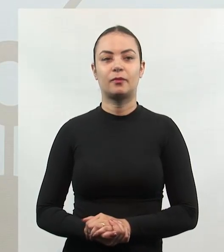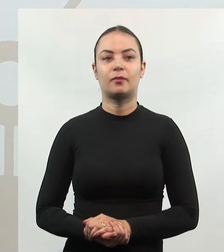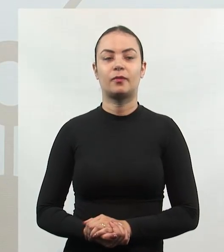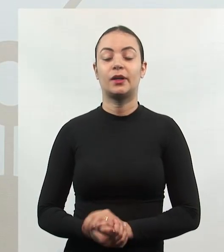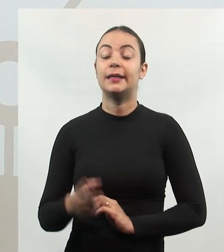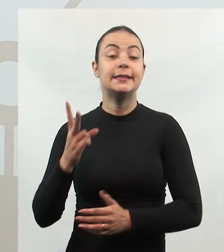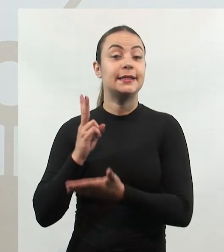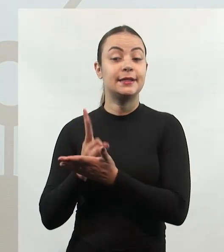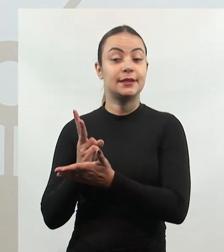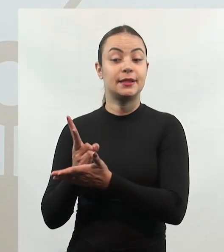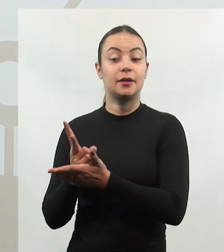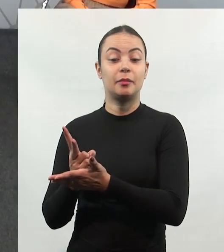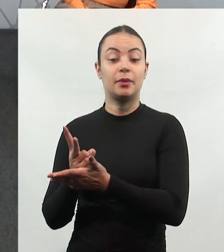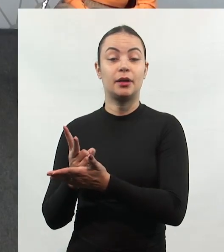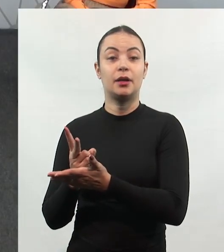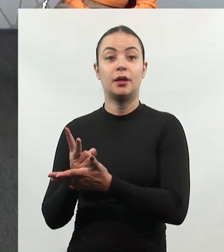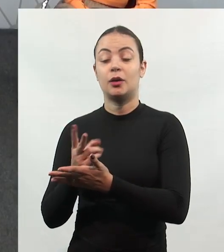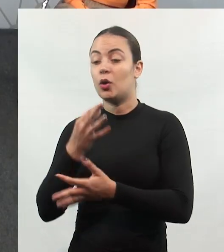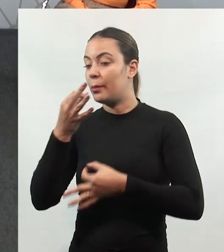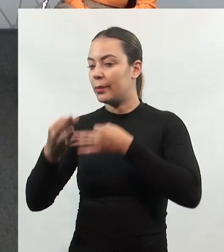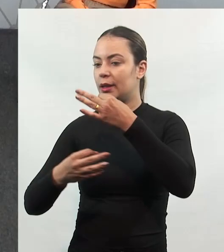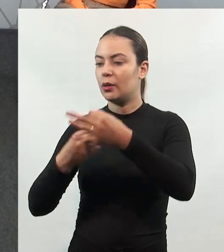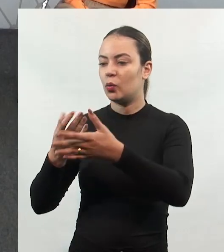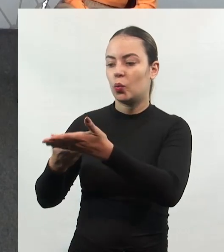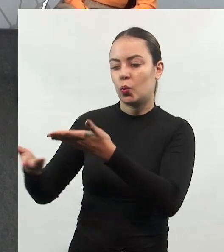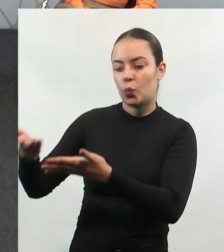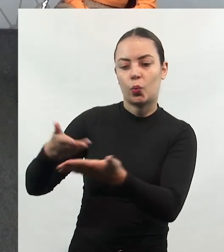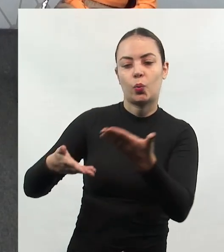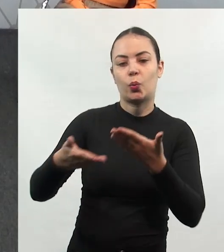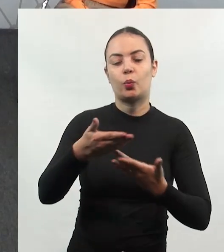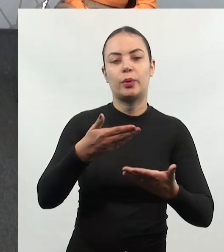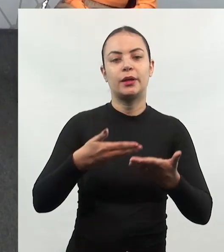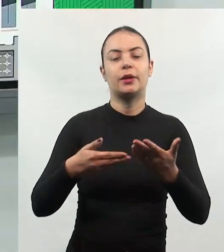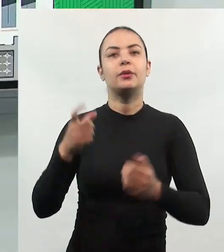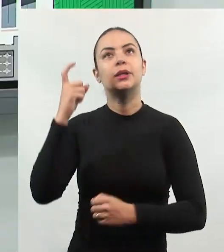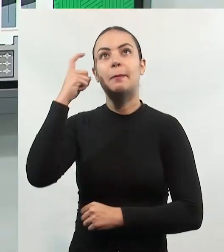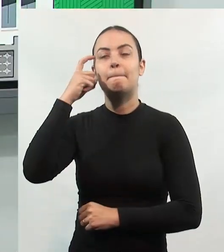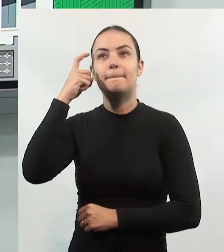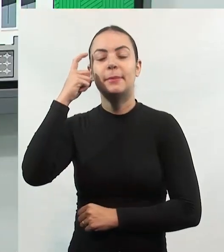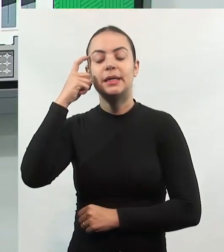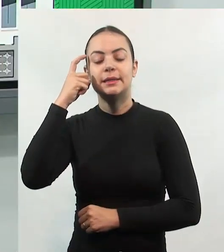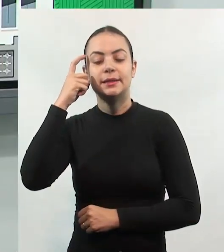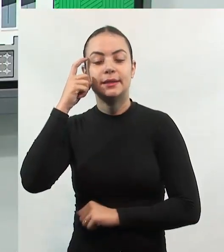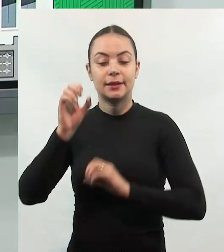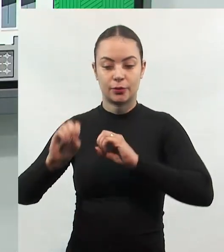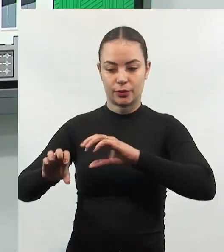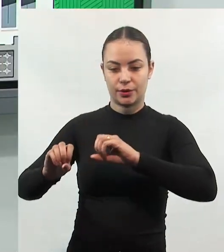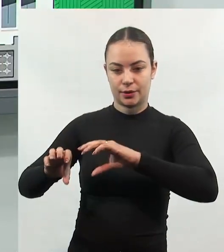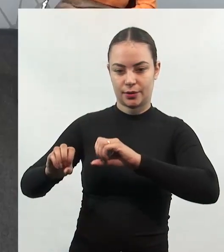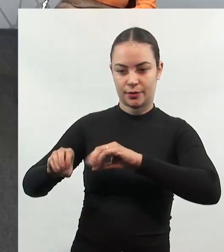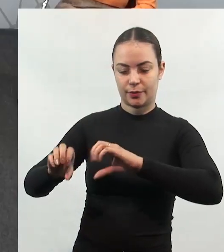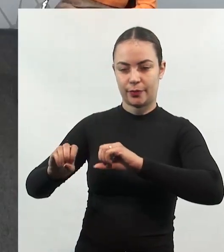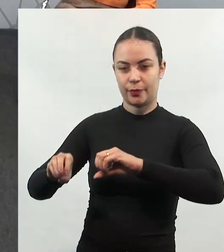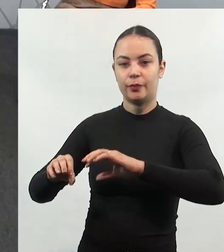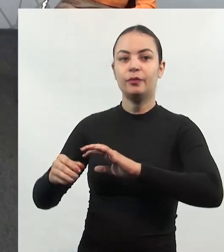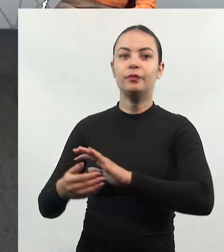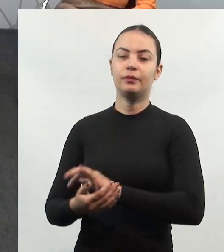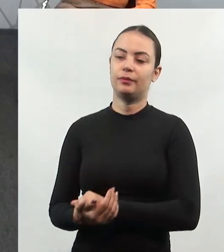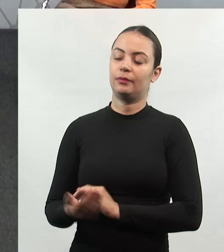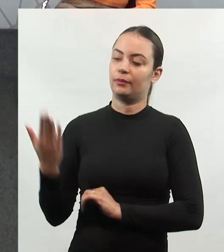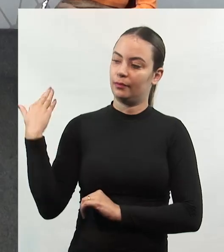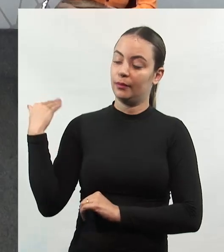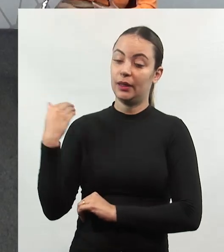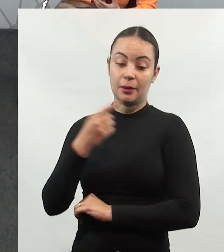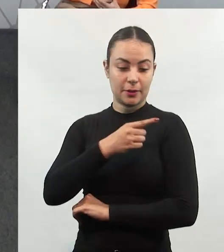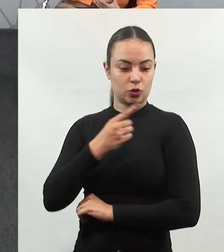na lousa. Eu lembro que eu escrevia de letra de forma, eu tive que fazer daquele caderno de caligrafia também. no último Também,